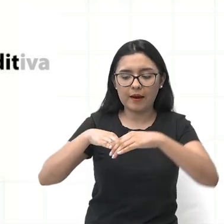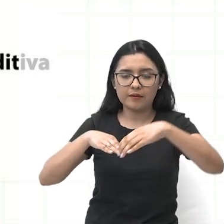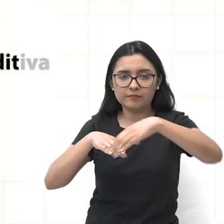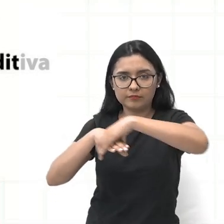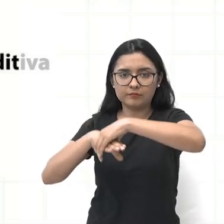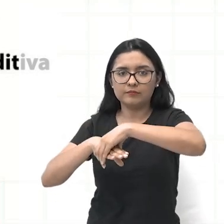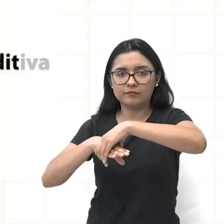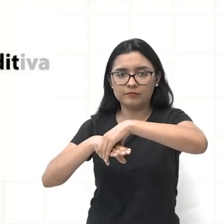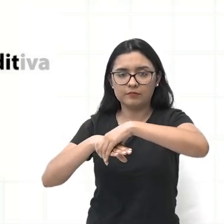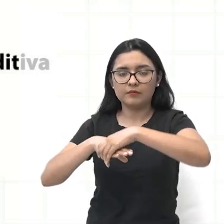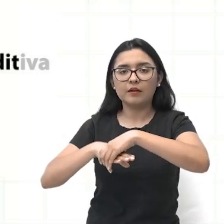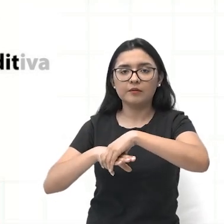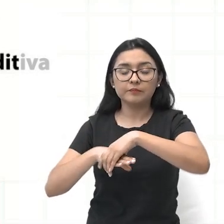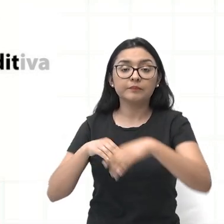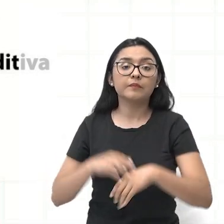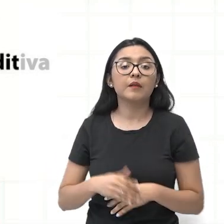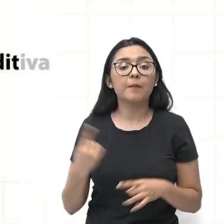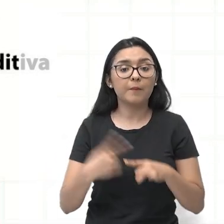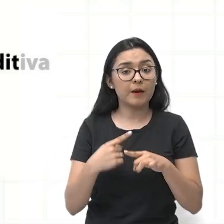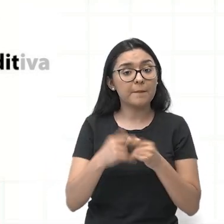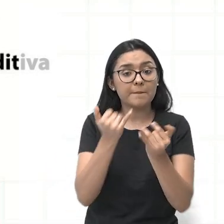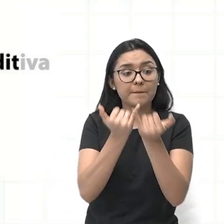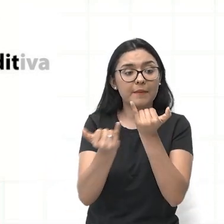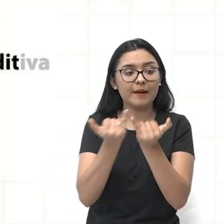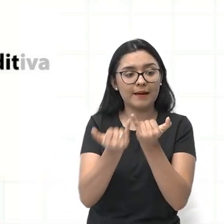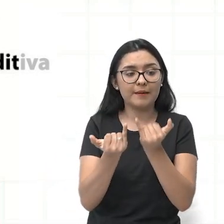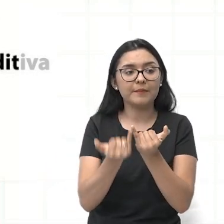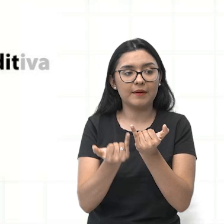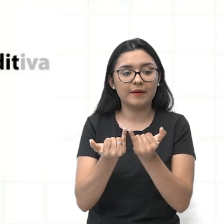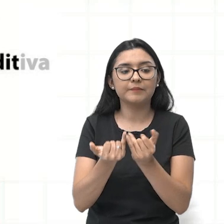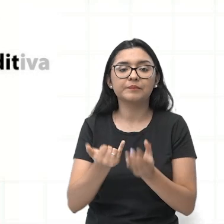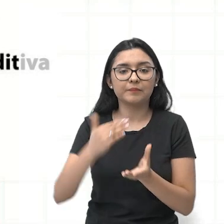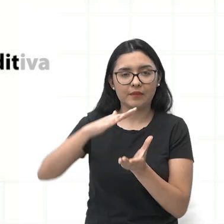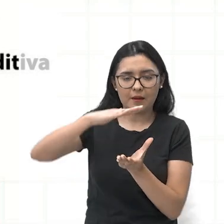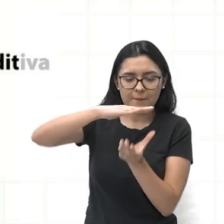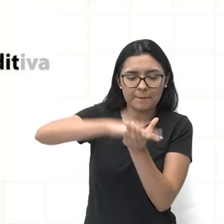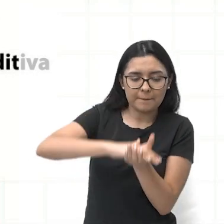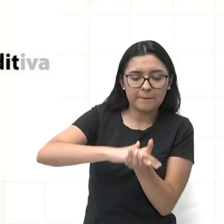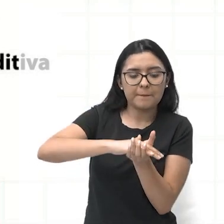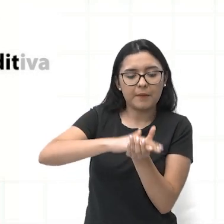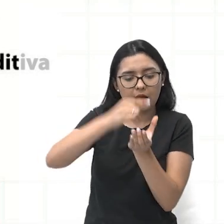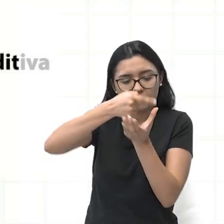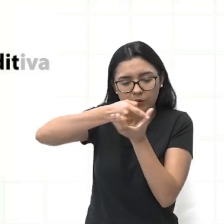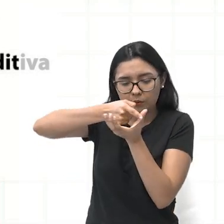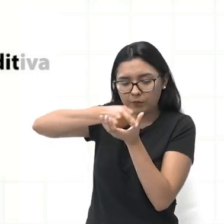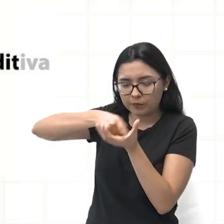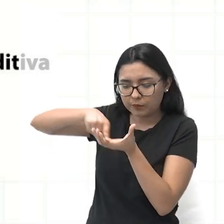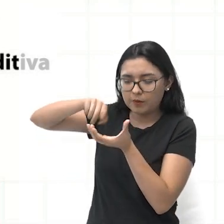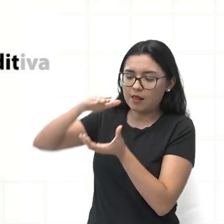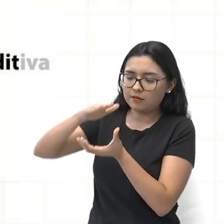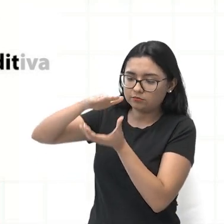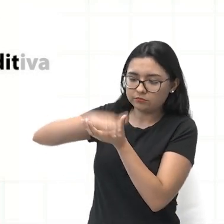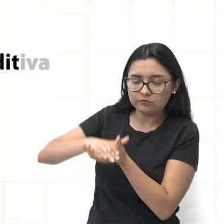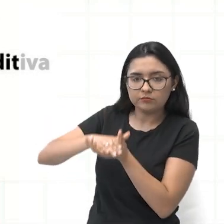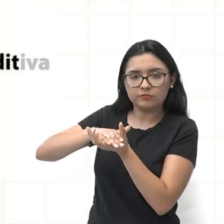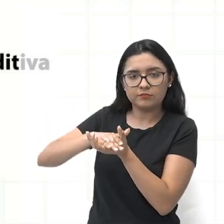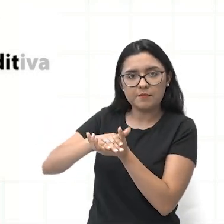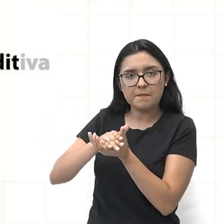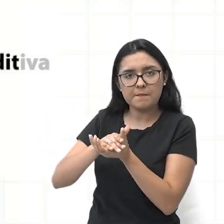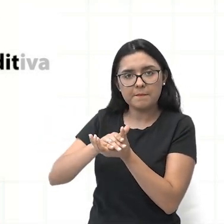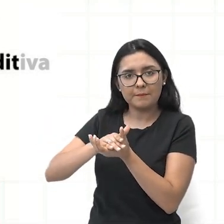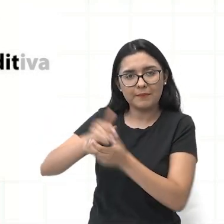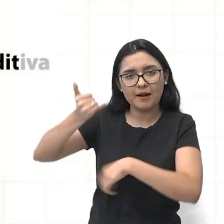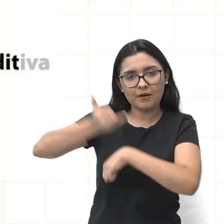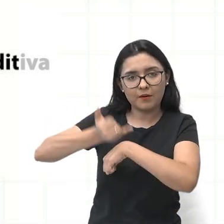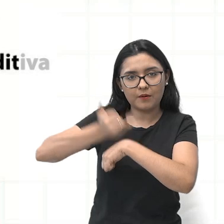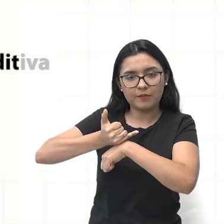por causa disso o nome, porque ele parece, ó, você observa bem que ele parece realmente aqui, ó,